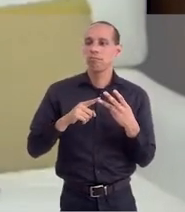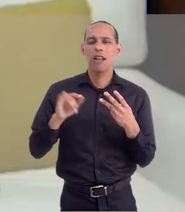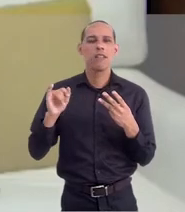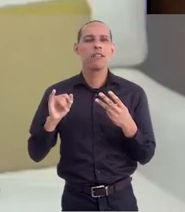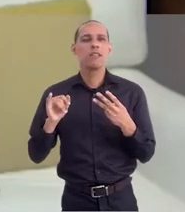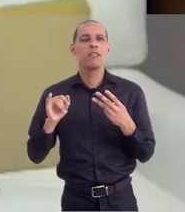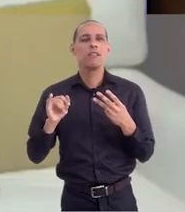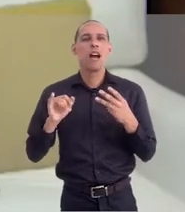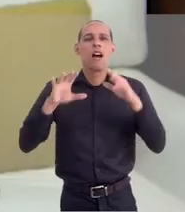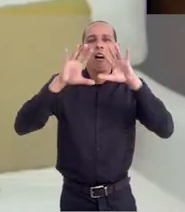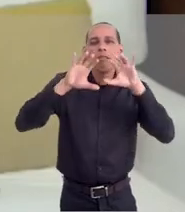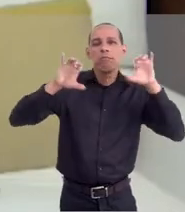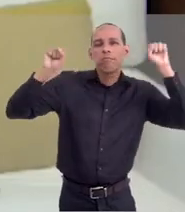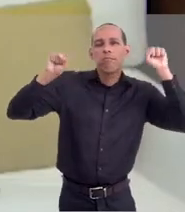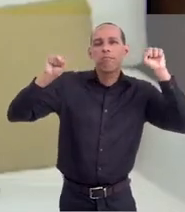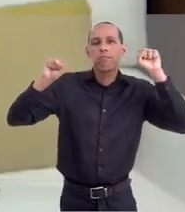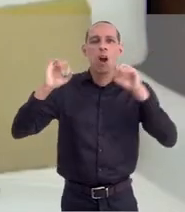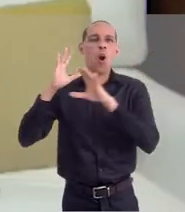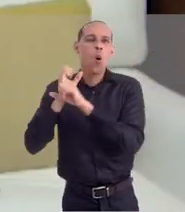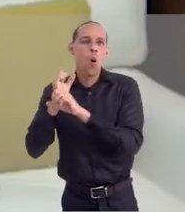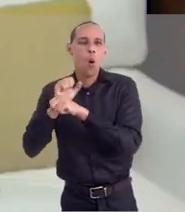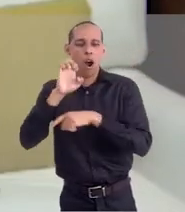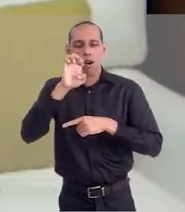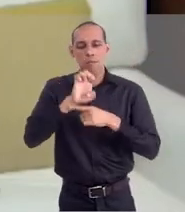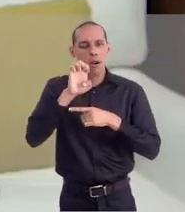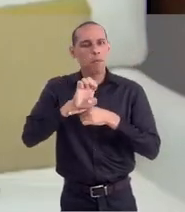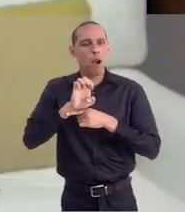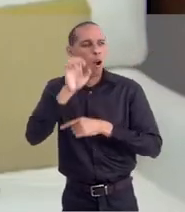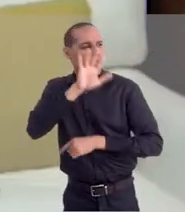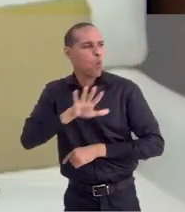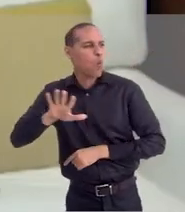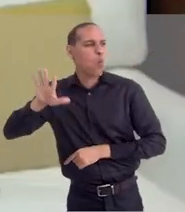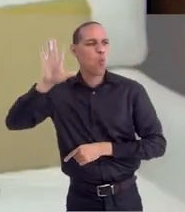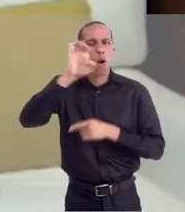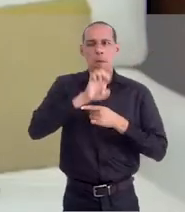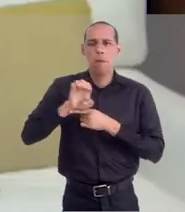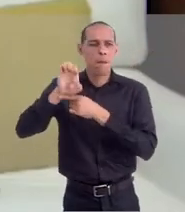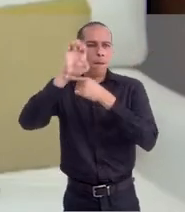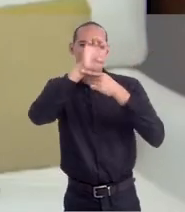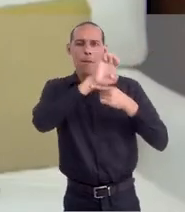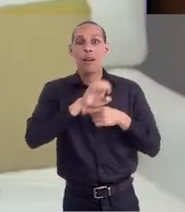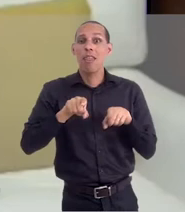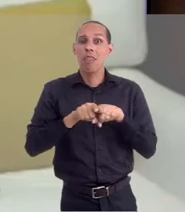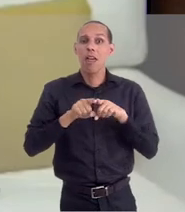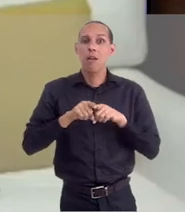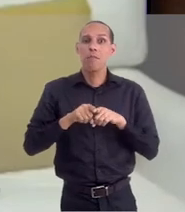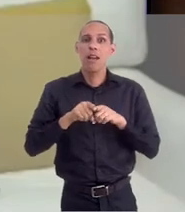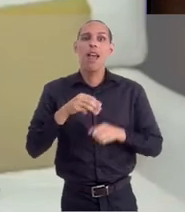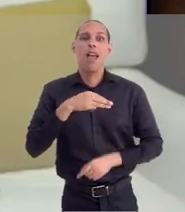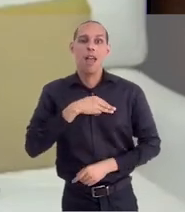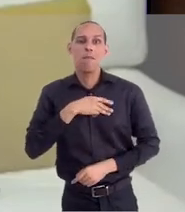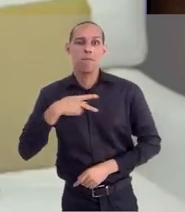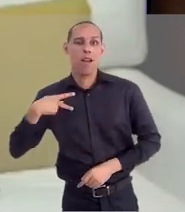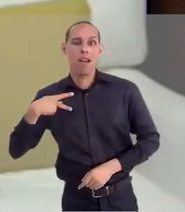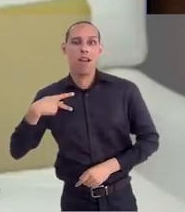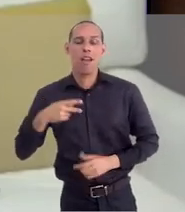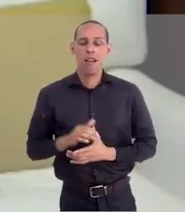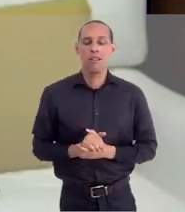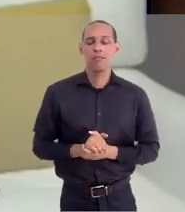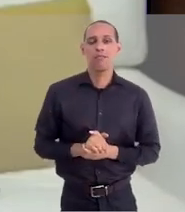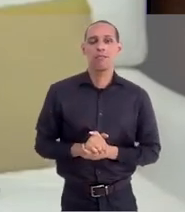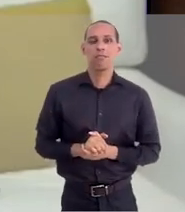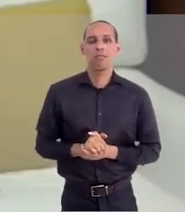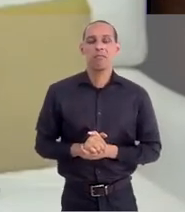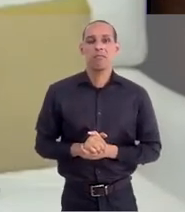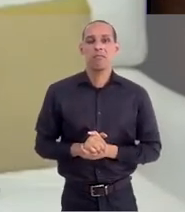os tribunais de contas de todos os estados, não é? Com o Ministério Público também, então é outro elemento